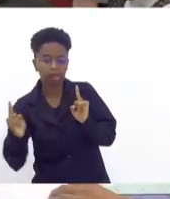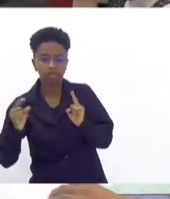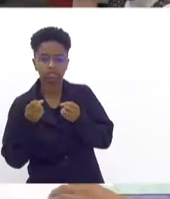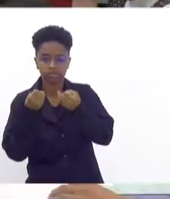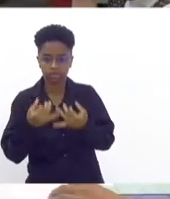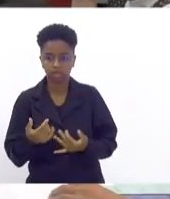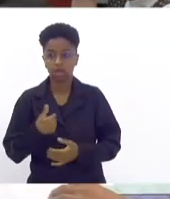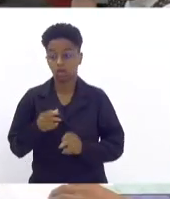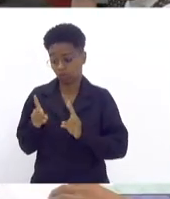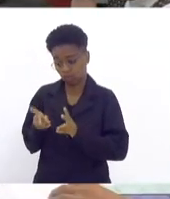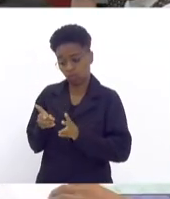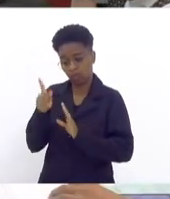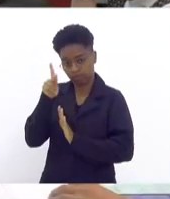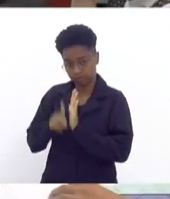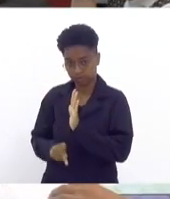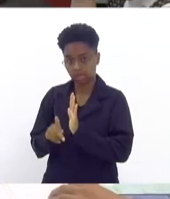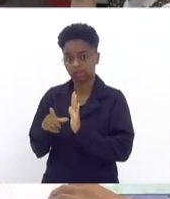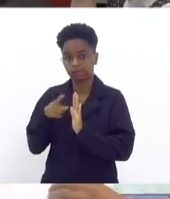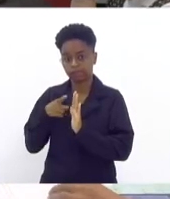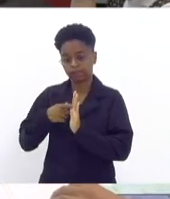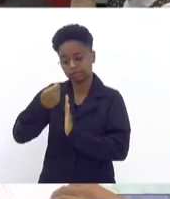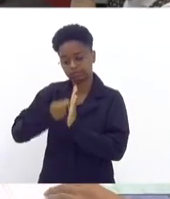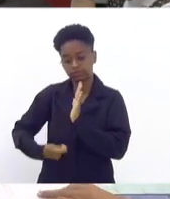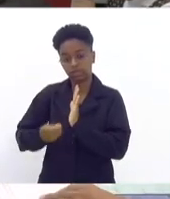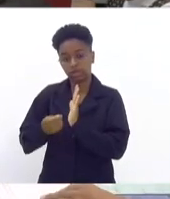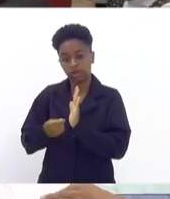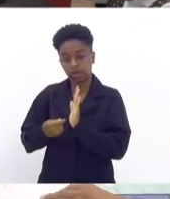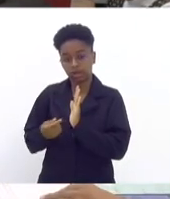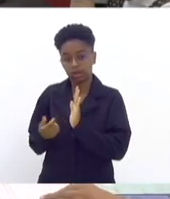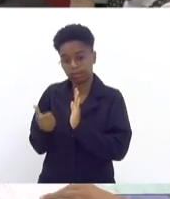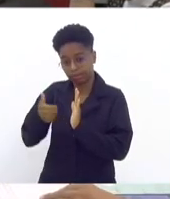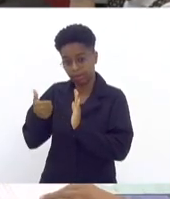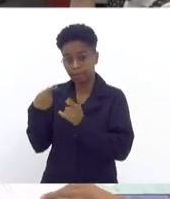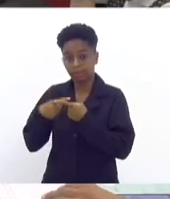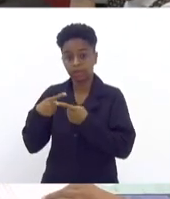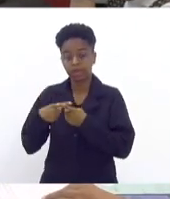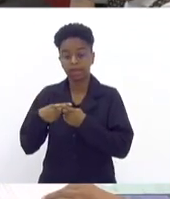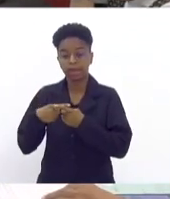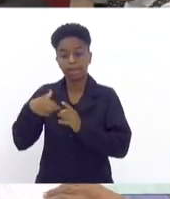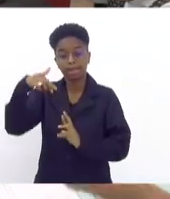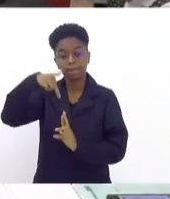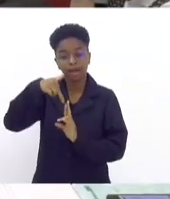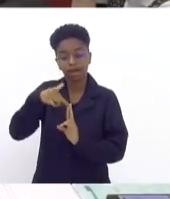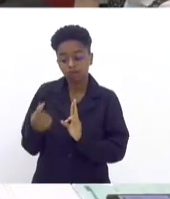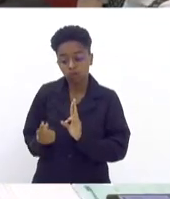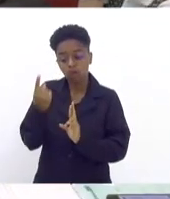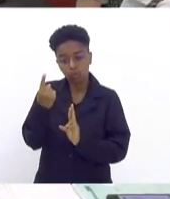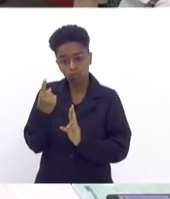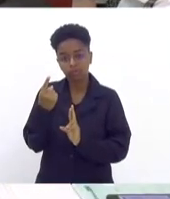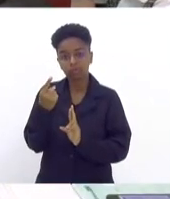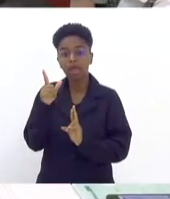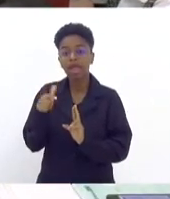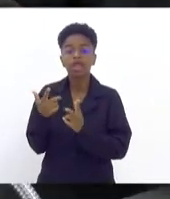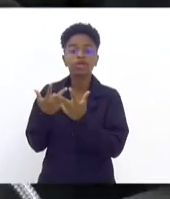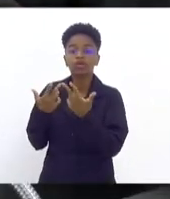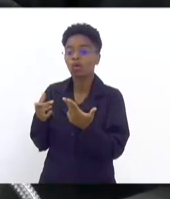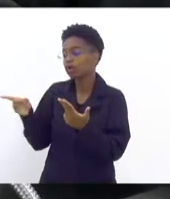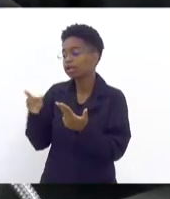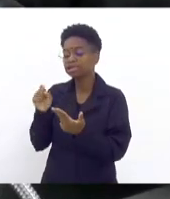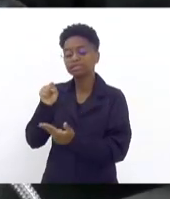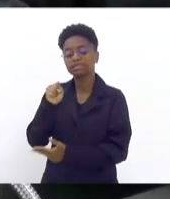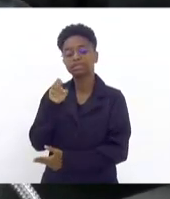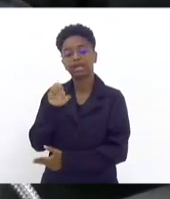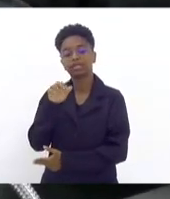manter o relatoria original, porque o parágrafo único é exatamente como alude aqui o deputado doutor